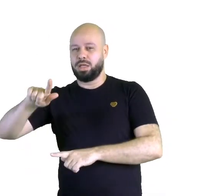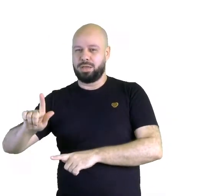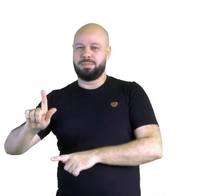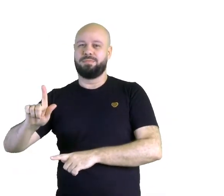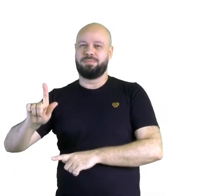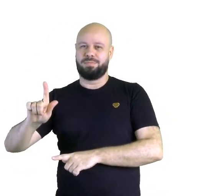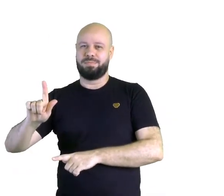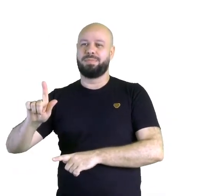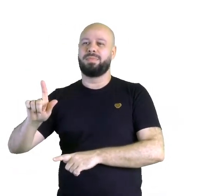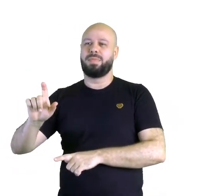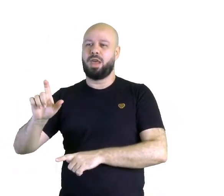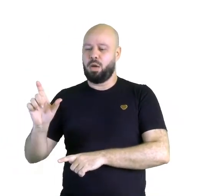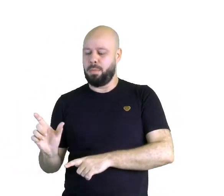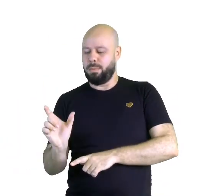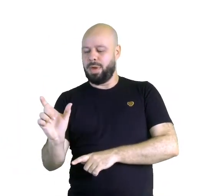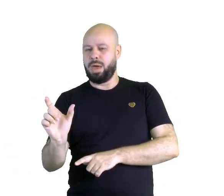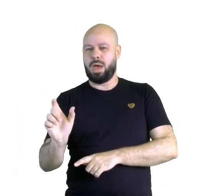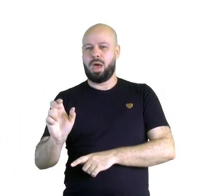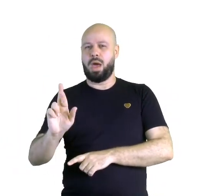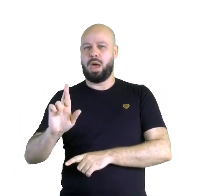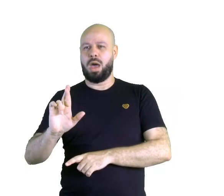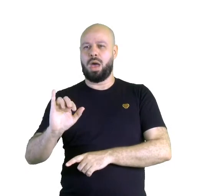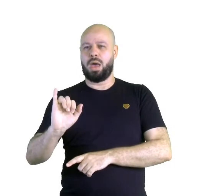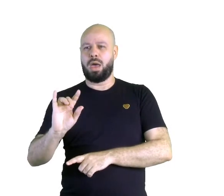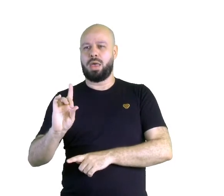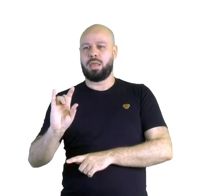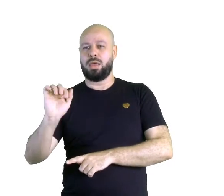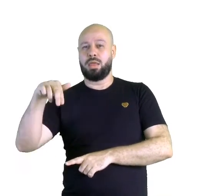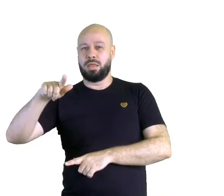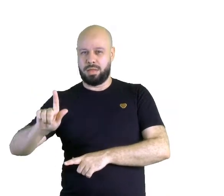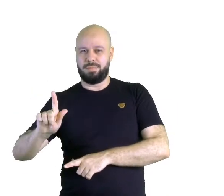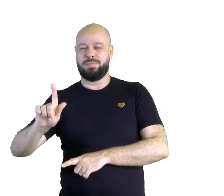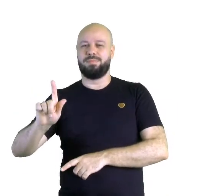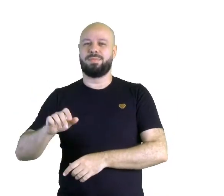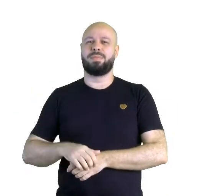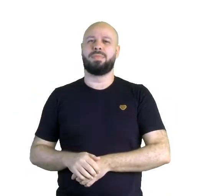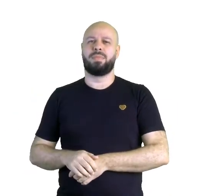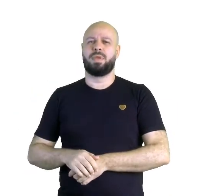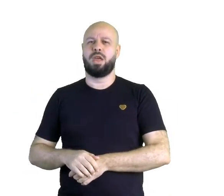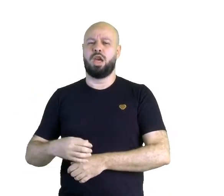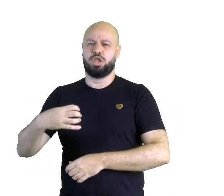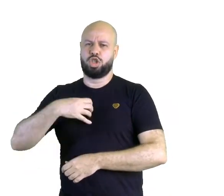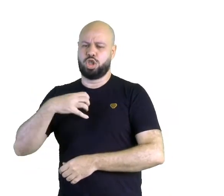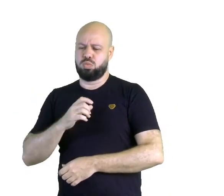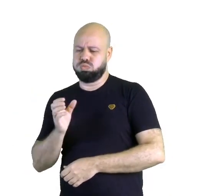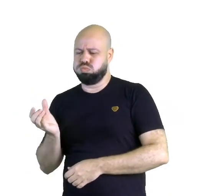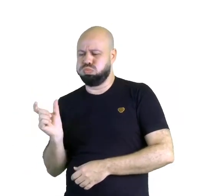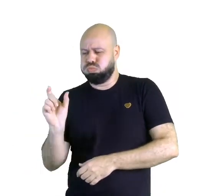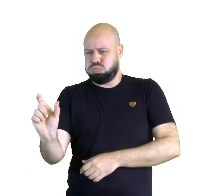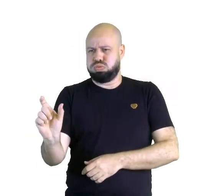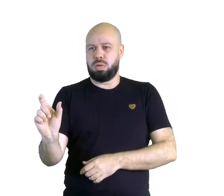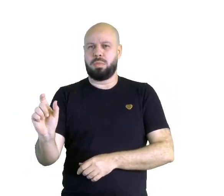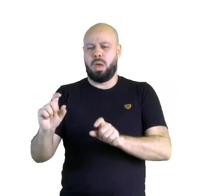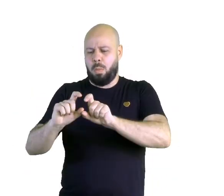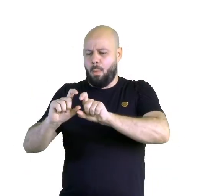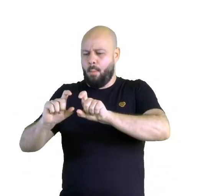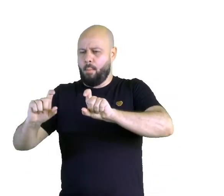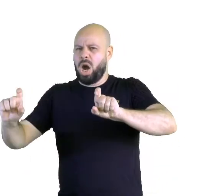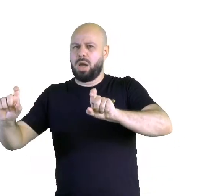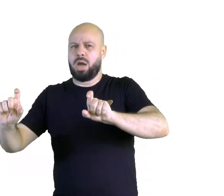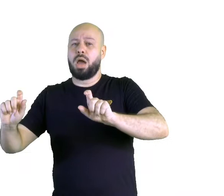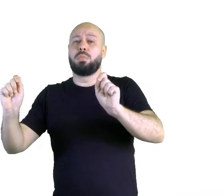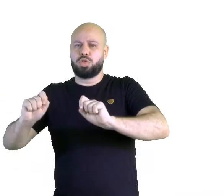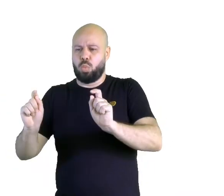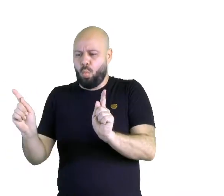ficou I am riding a bike. Lembrando que essa forma que eu coloquei é a forma extensa, eu não utilizei a forma